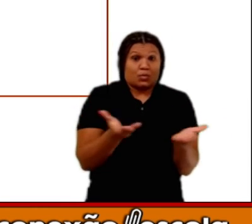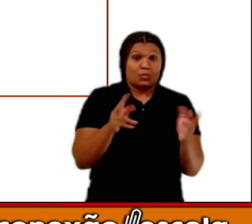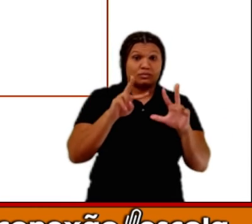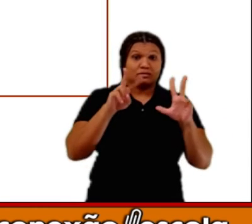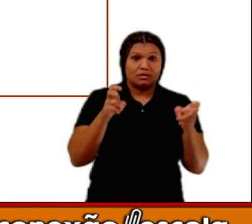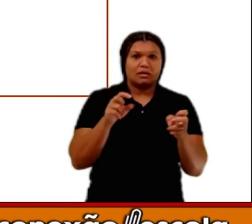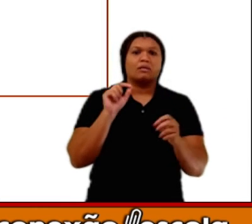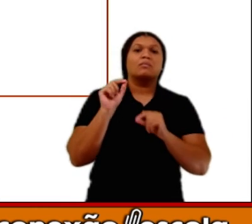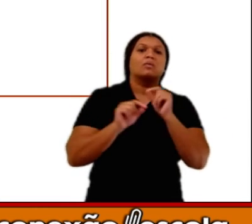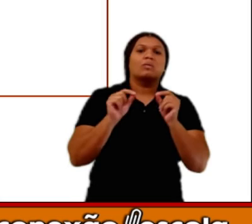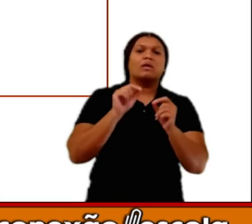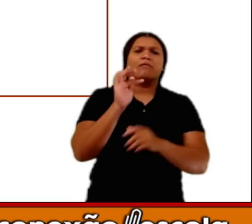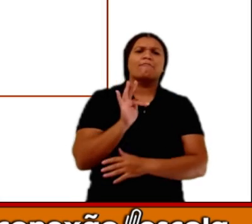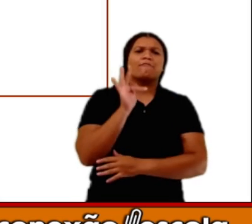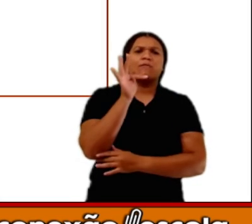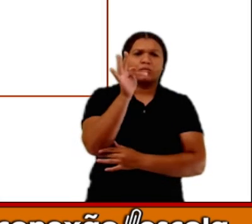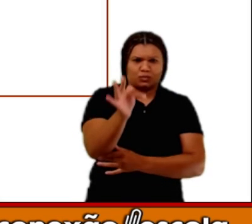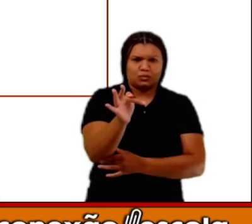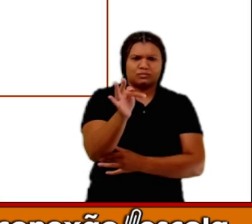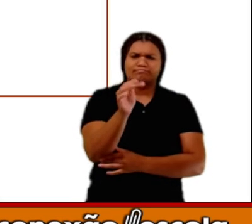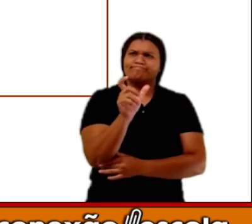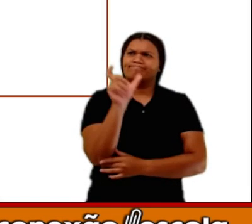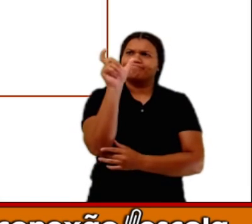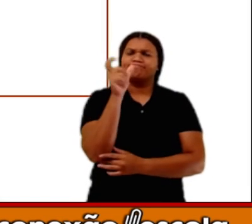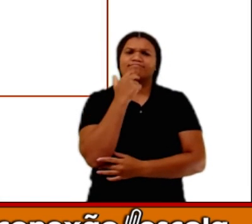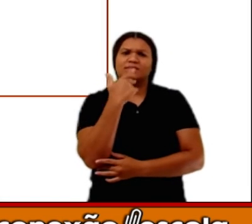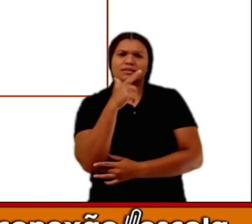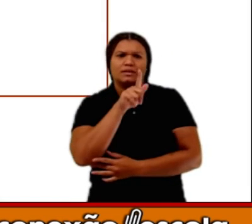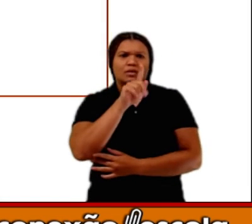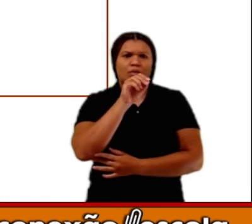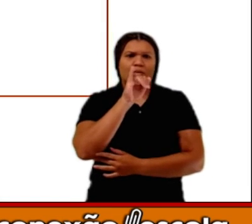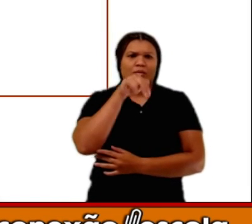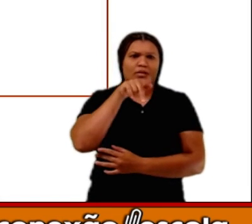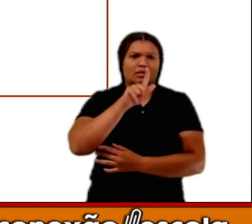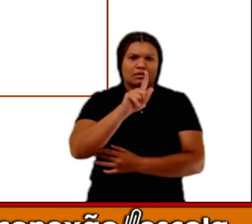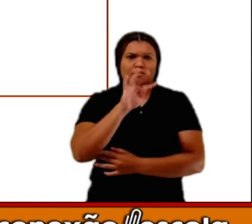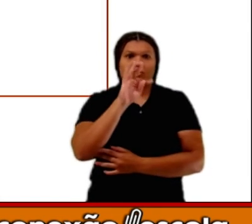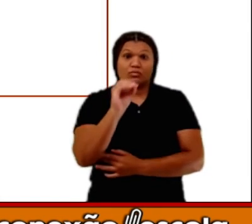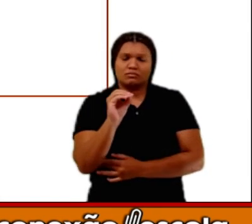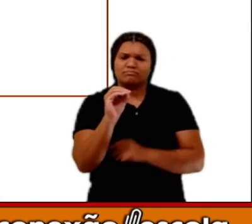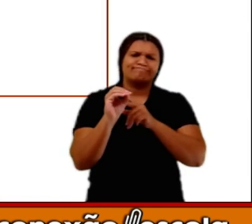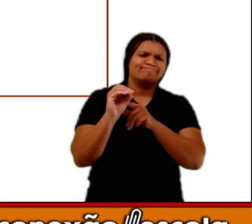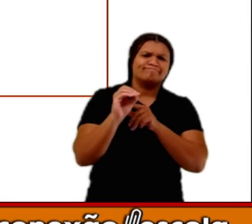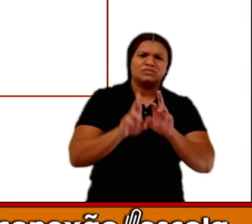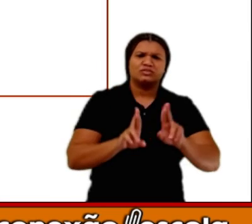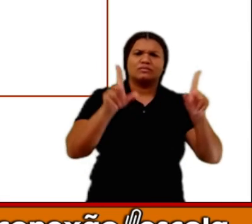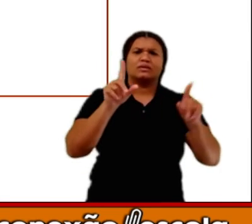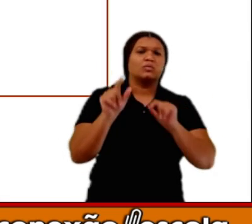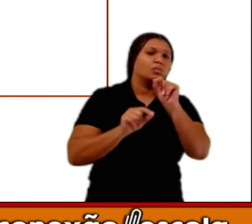de hoje que o futuro com Going to Qual que é a diferença do futuro simples e o futuro com Going to